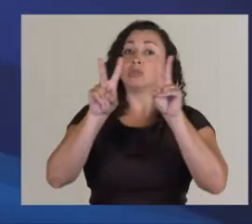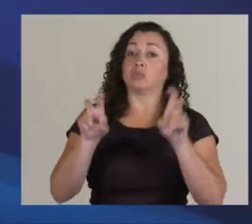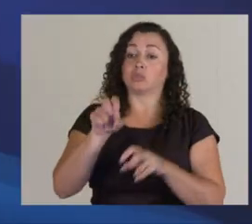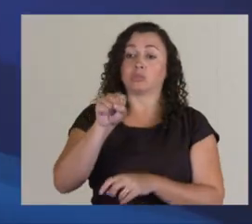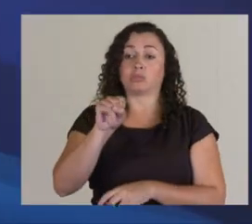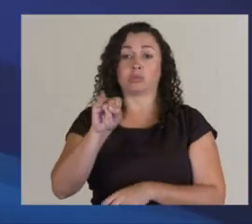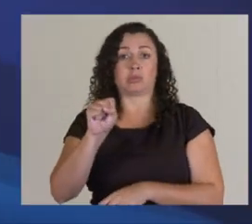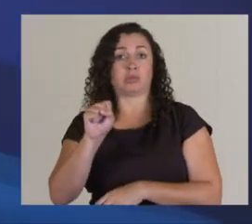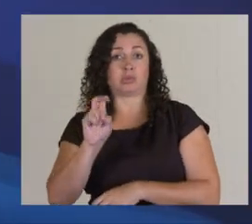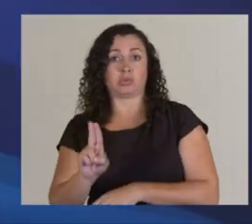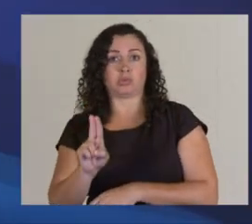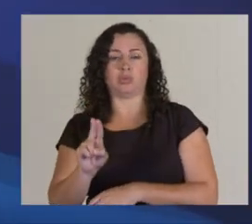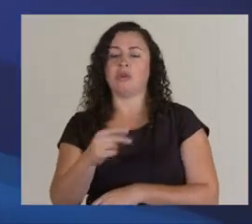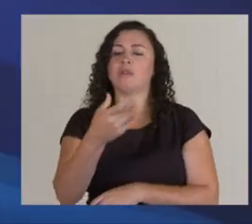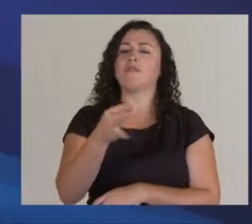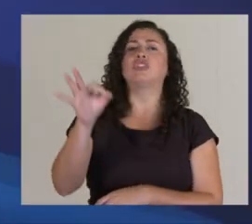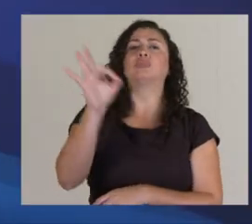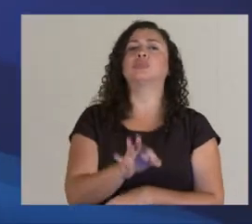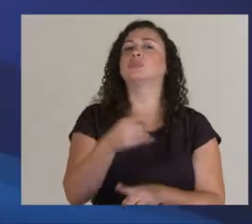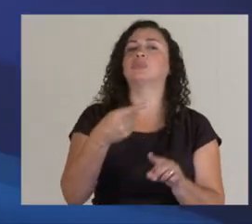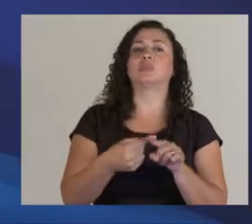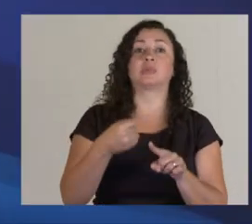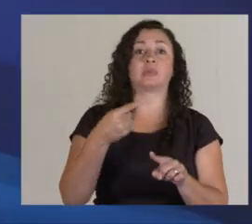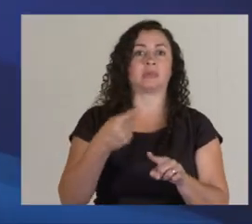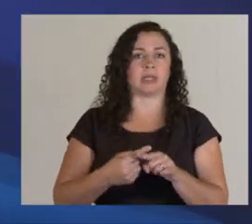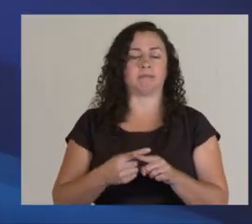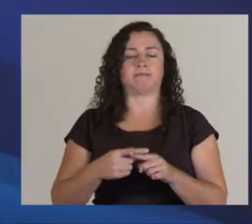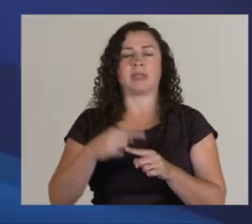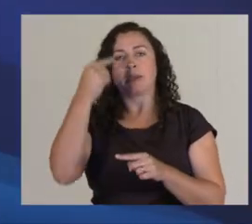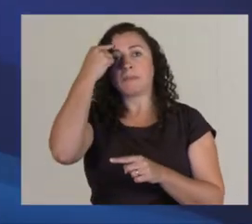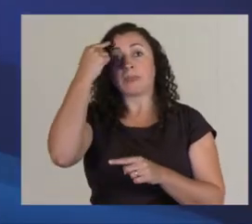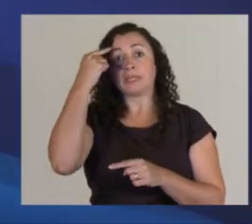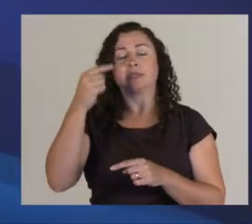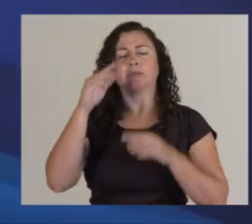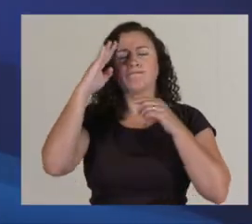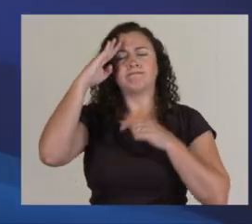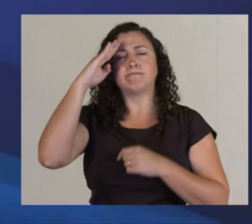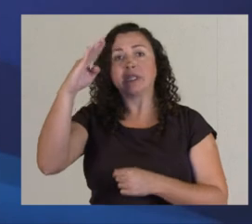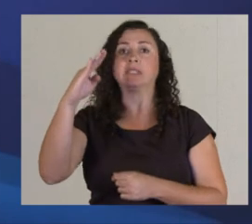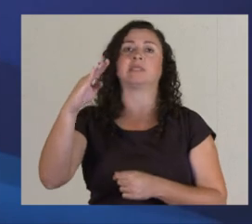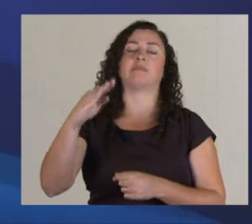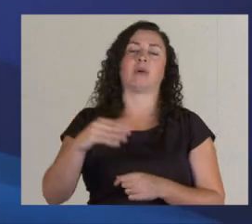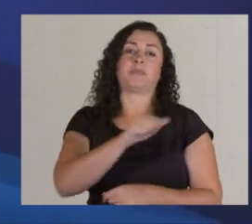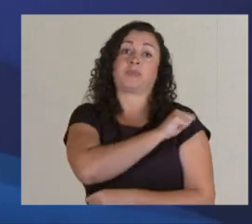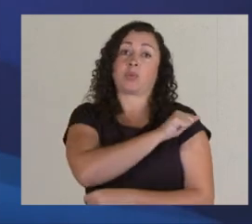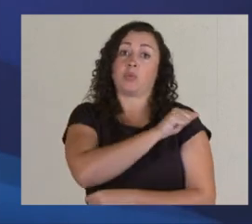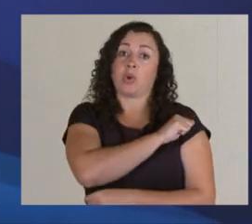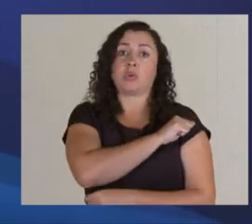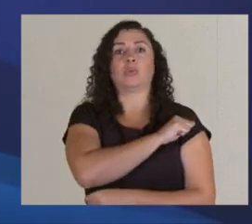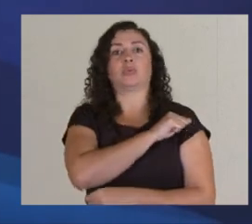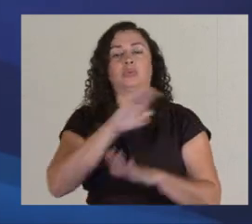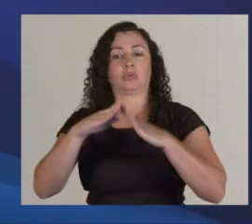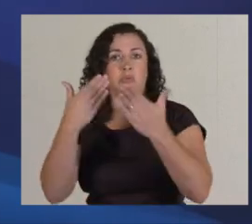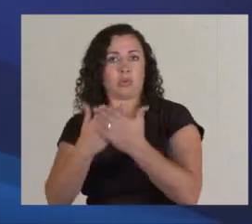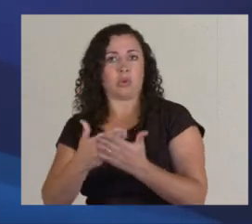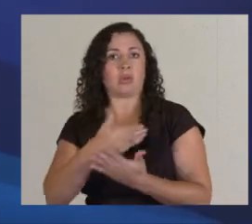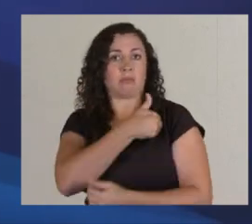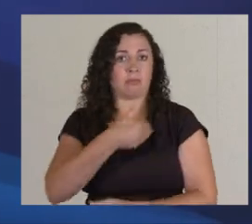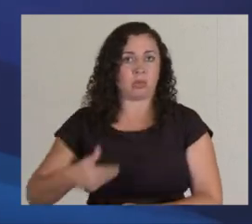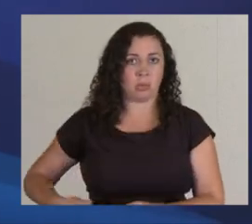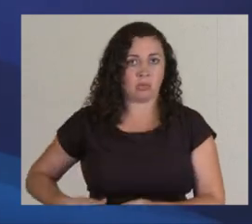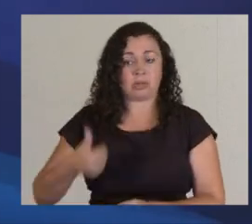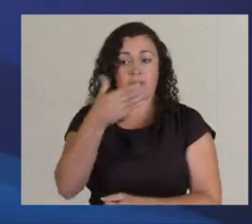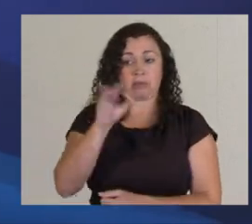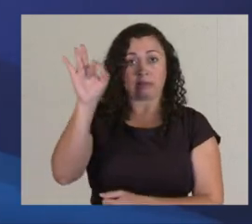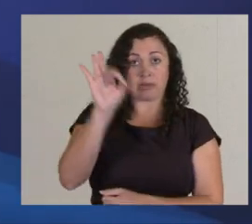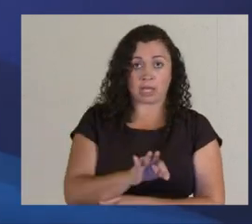SISU, nós estamos propondo 20%, considerando duas, especificamente para estudantes ou que venham de escola